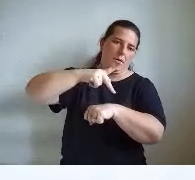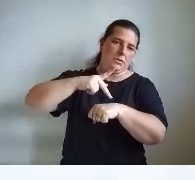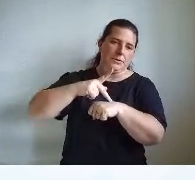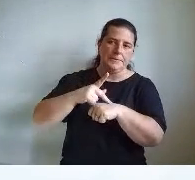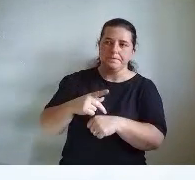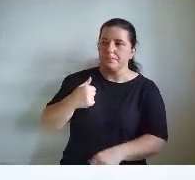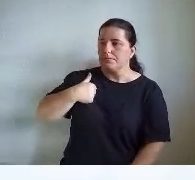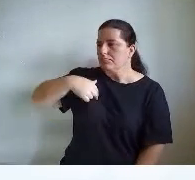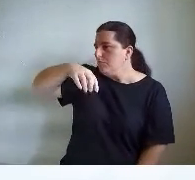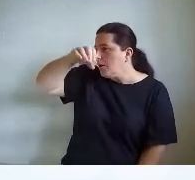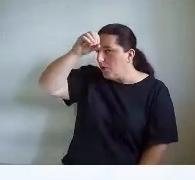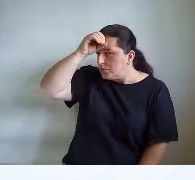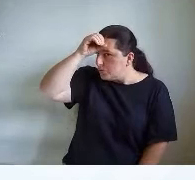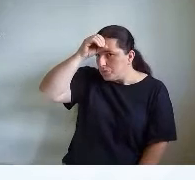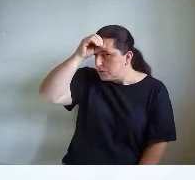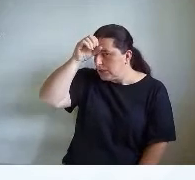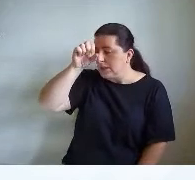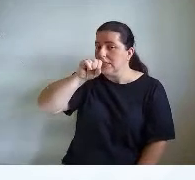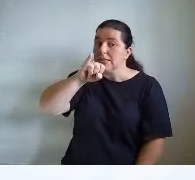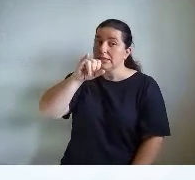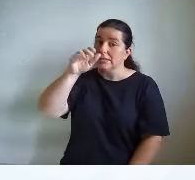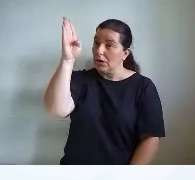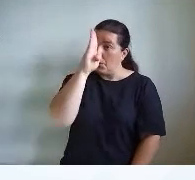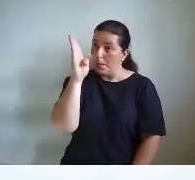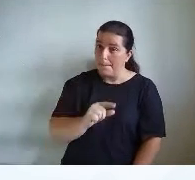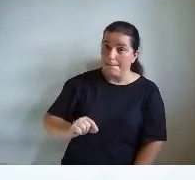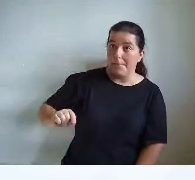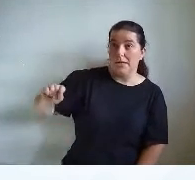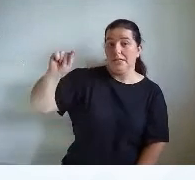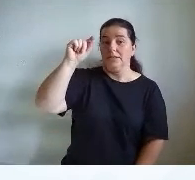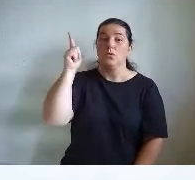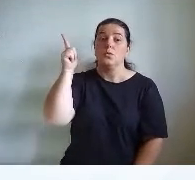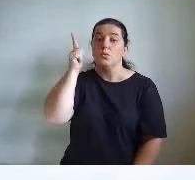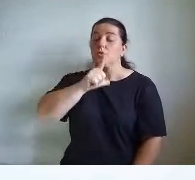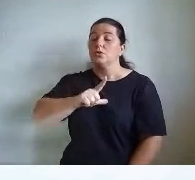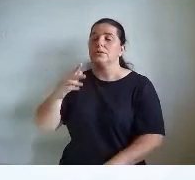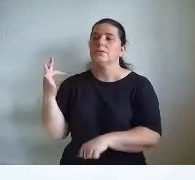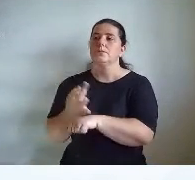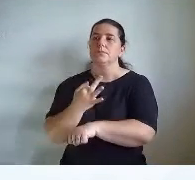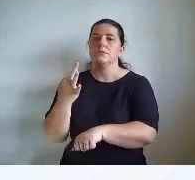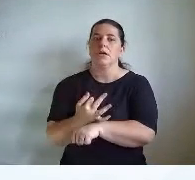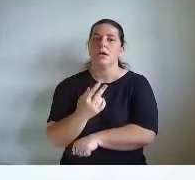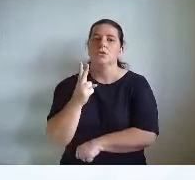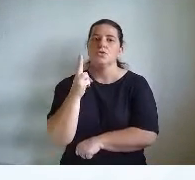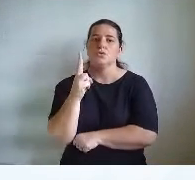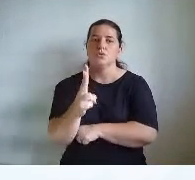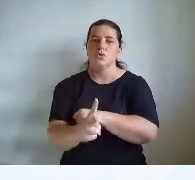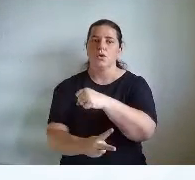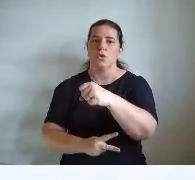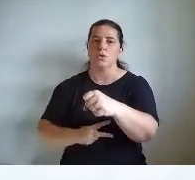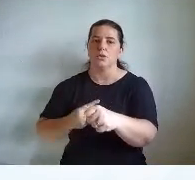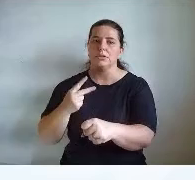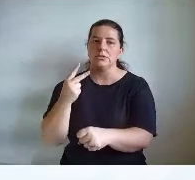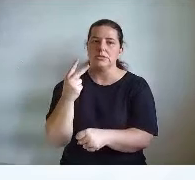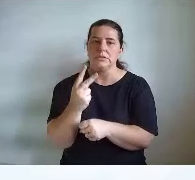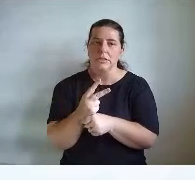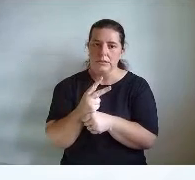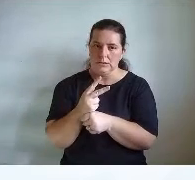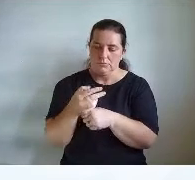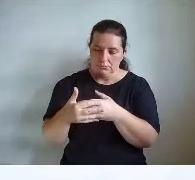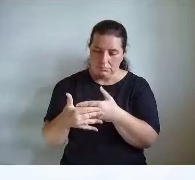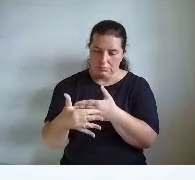Brasil vai aguentar mais 2 anos desse governo. Políticas públicas que a gente demorou tanto para construir